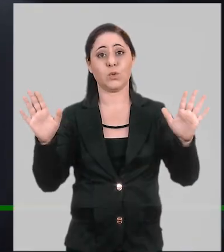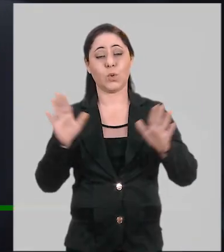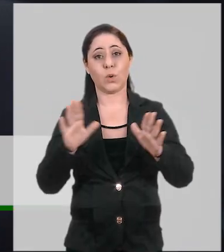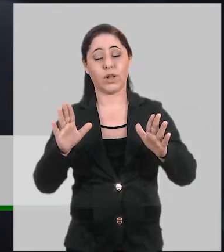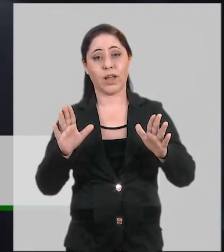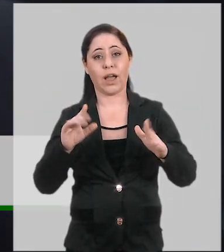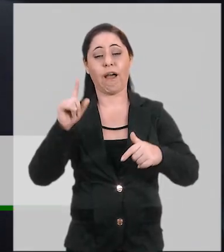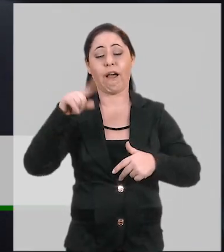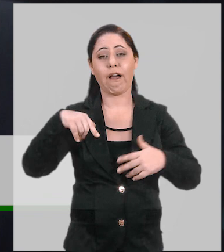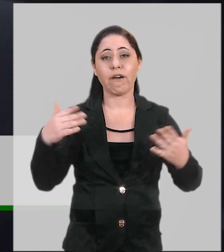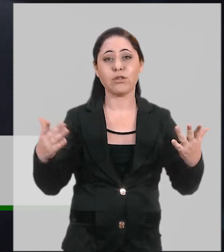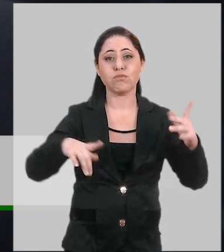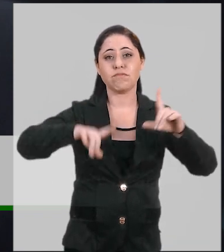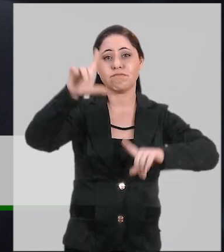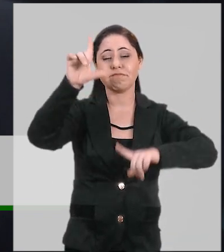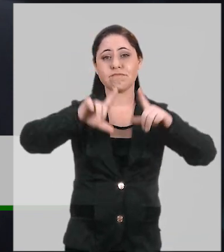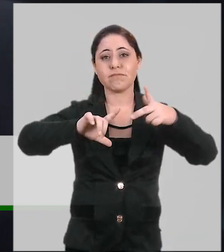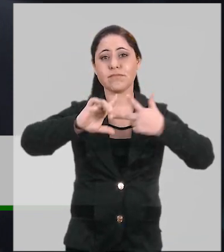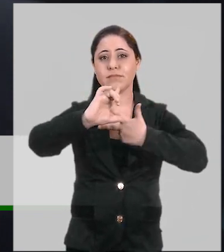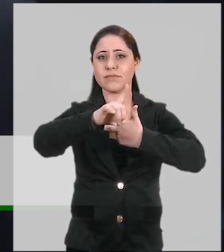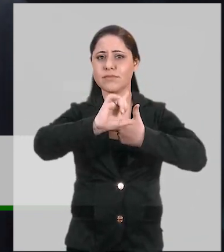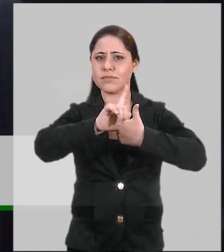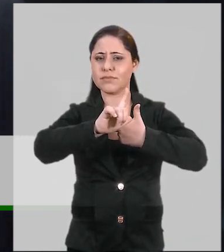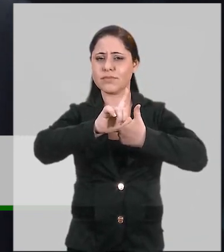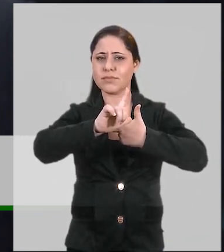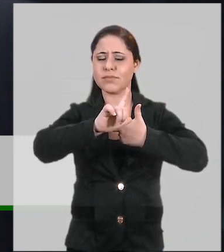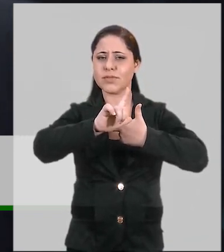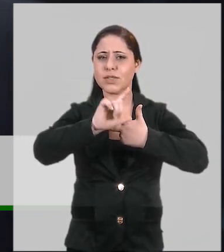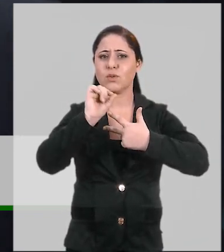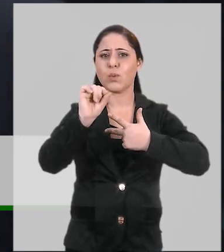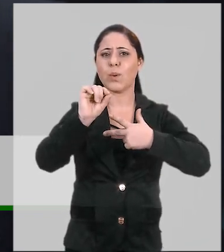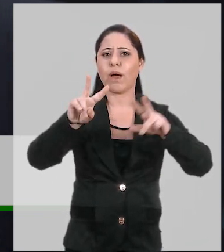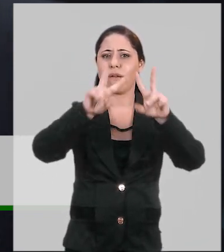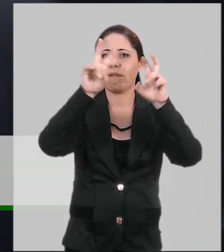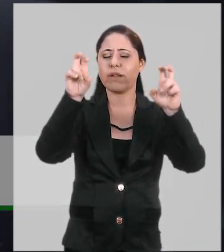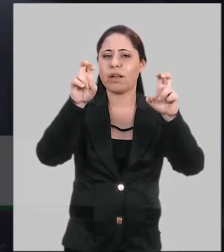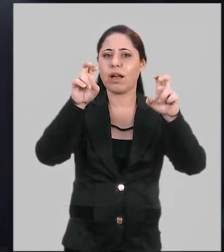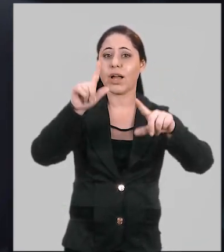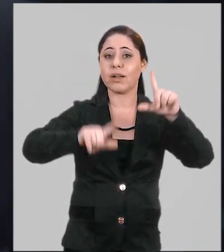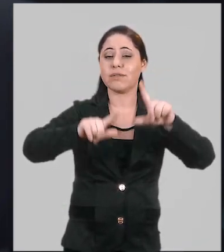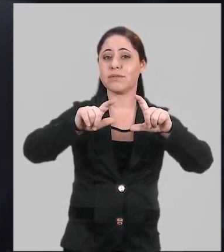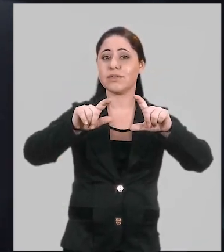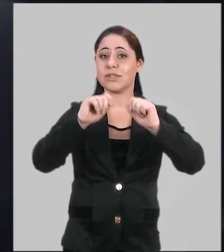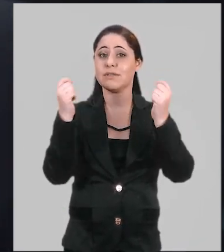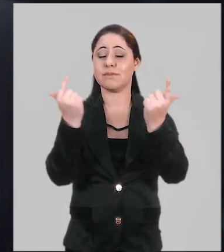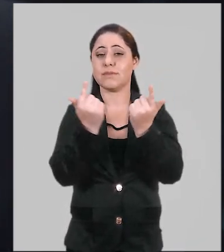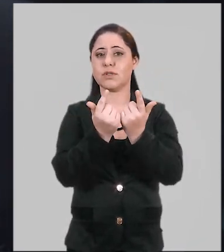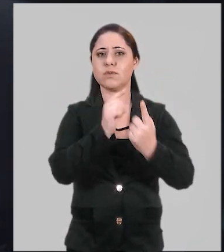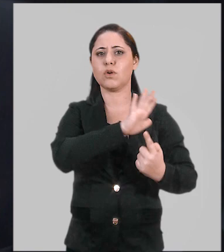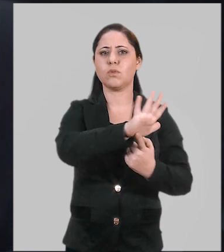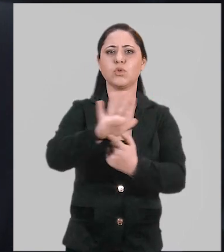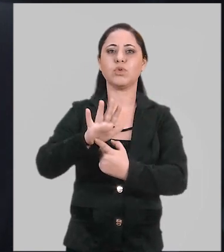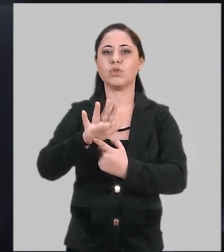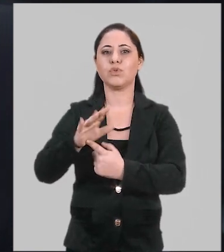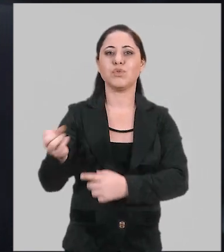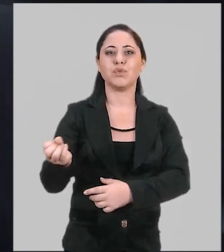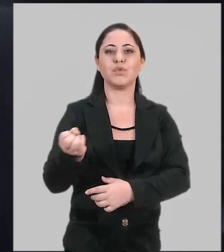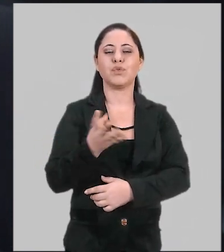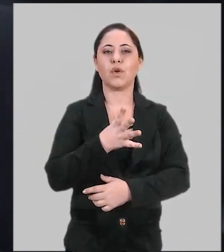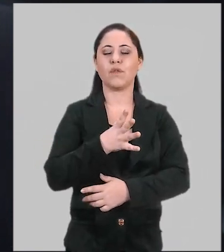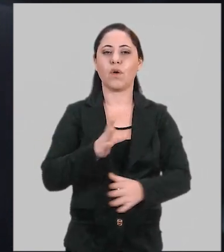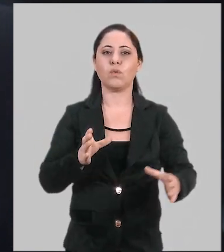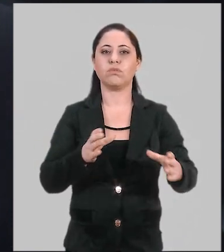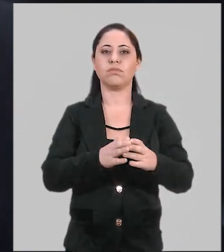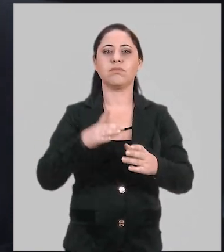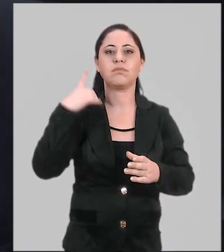Olá, esse é o Por Dentro do Legislativo, novo programa da TV Assembleia que vai exibir aí os bastidores e as novidades das